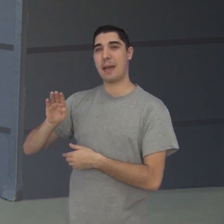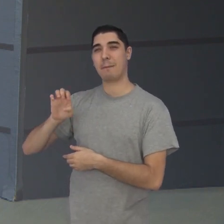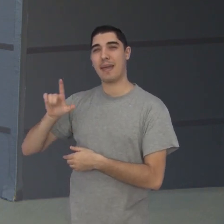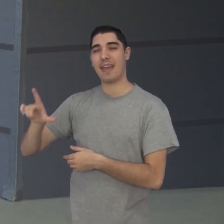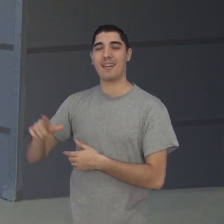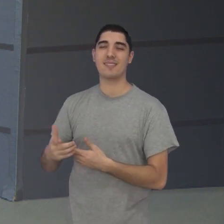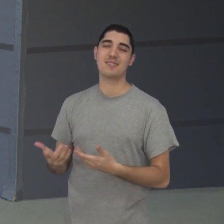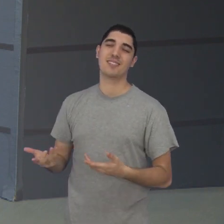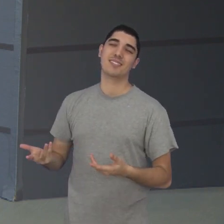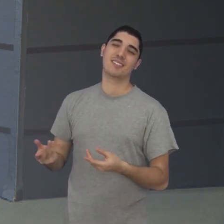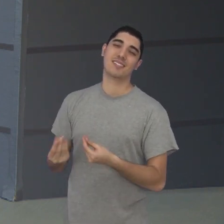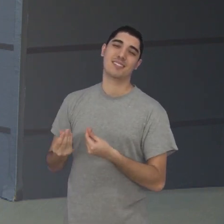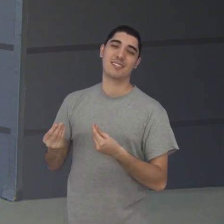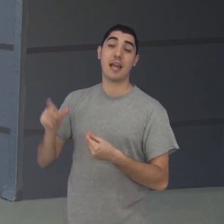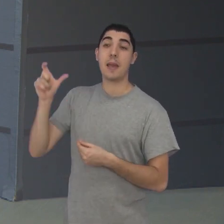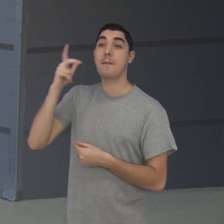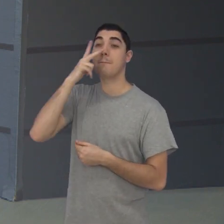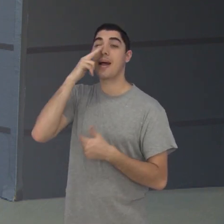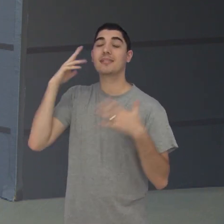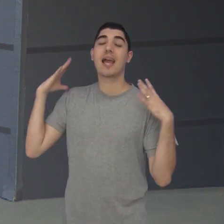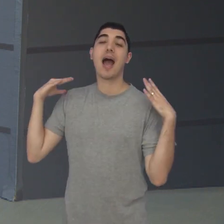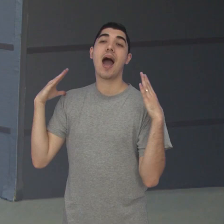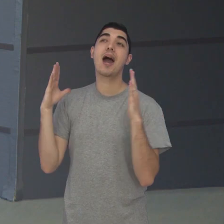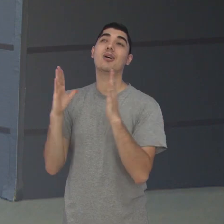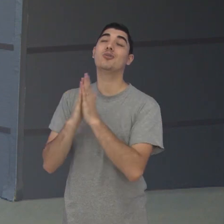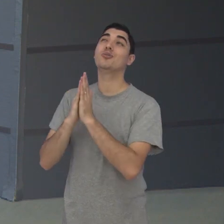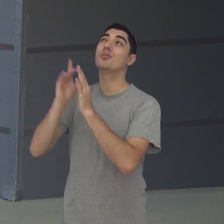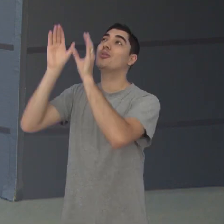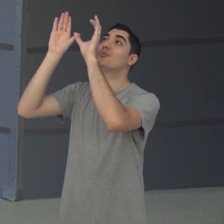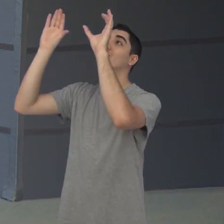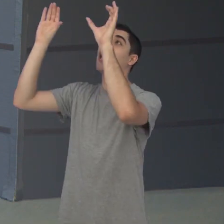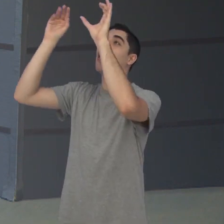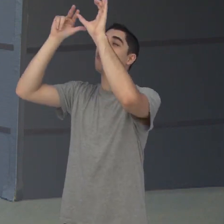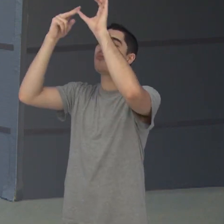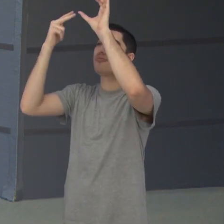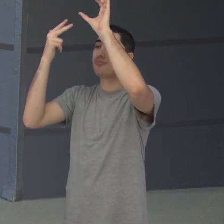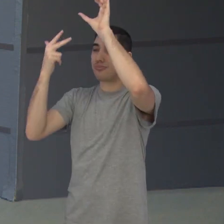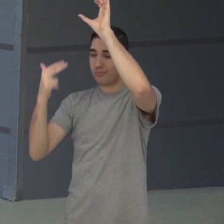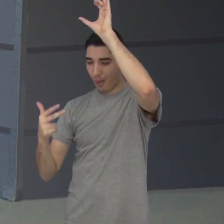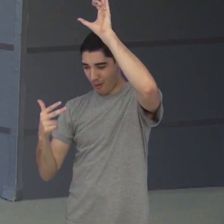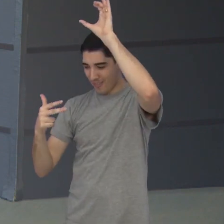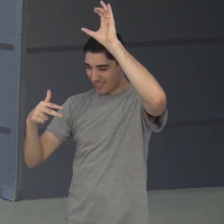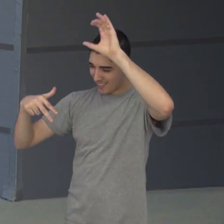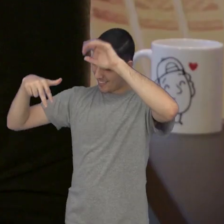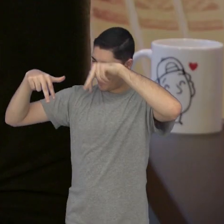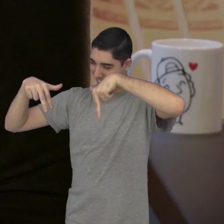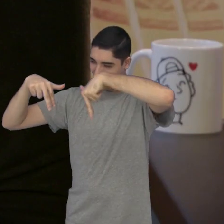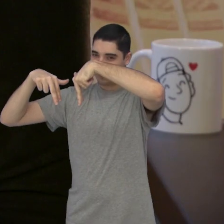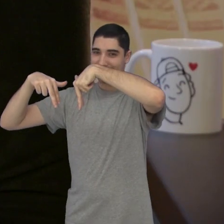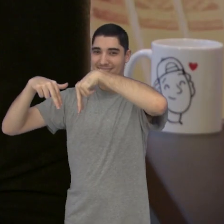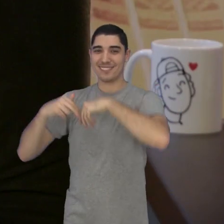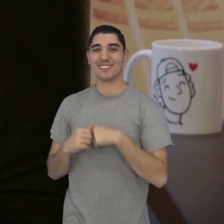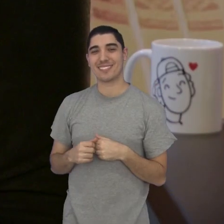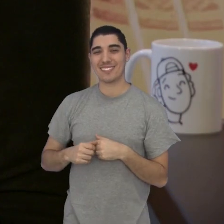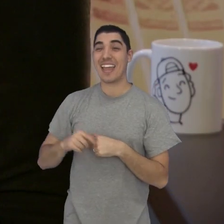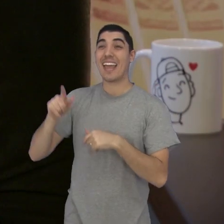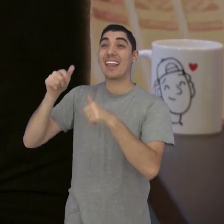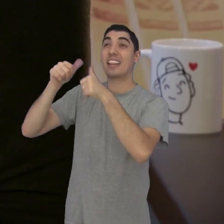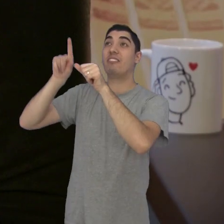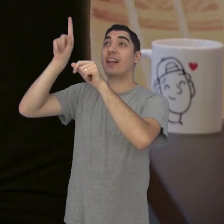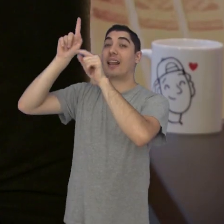Isabel. Ei, Isabel. Isabel parece um anjo que caiu do céu. Ixi. Mas vai ver que era limpeza lá em